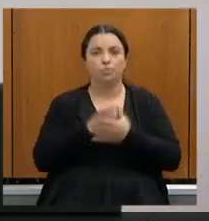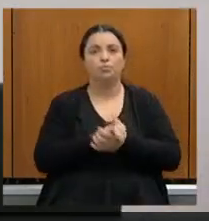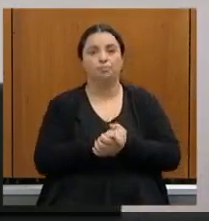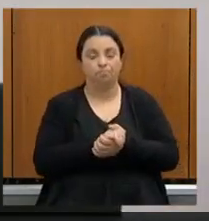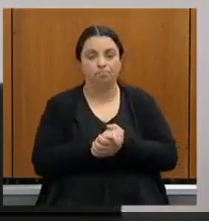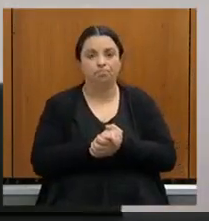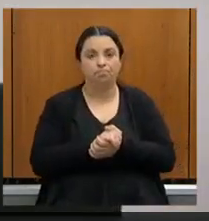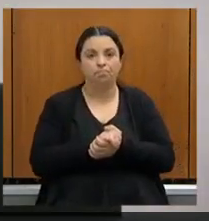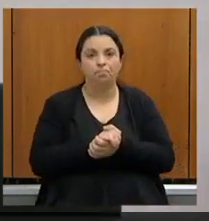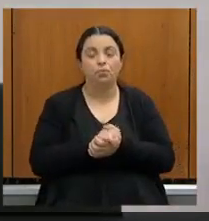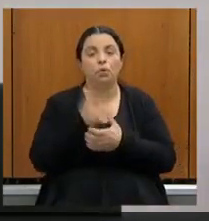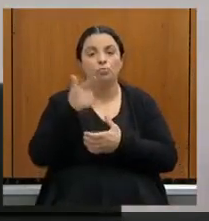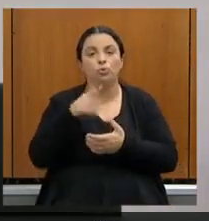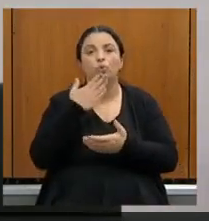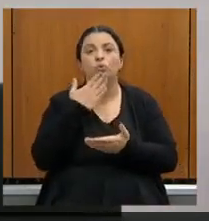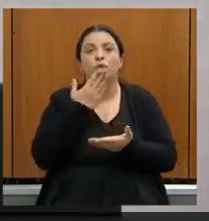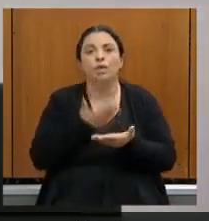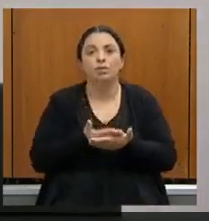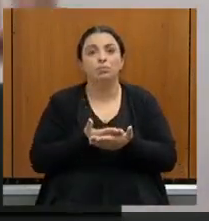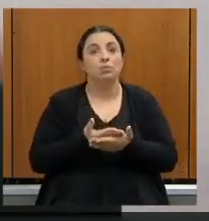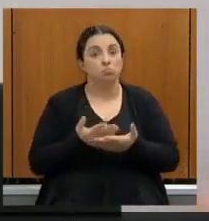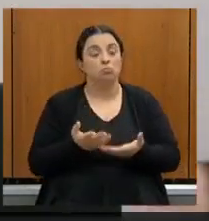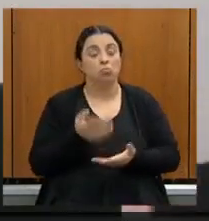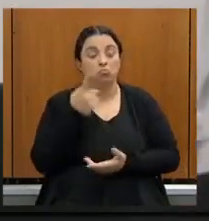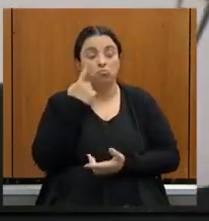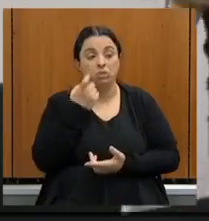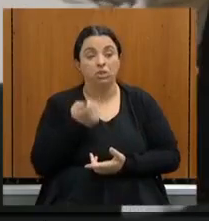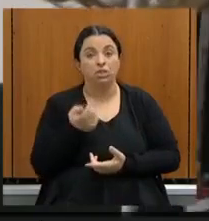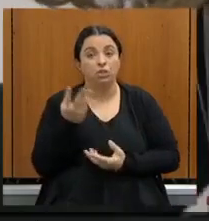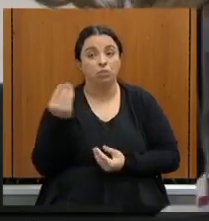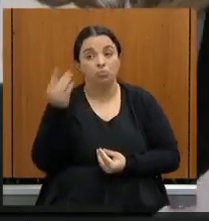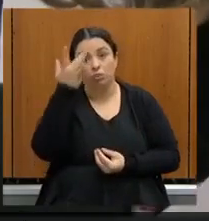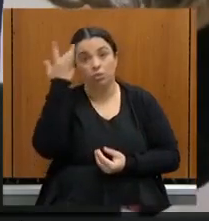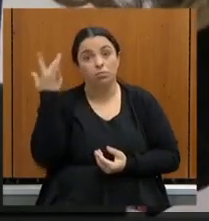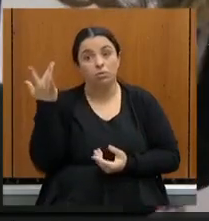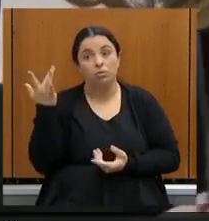requerimento interessante a participação viu secretário para o senhor ver